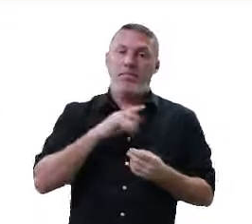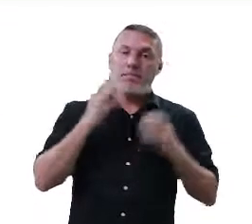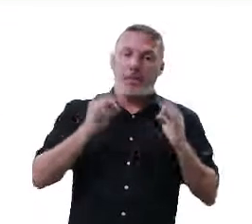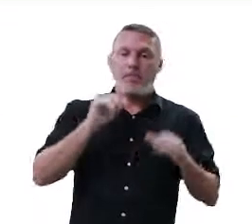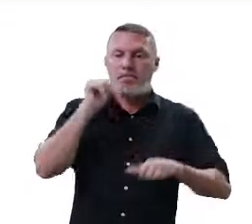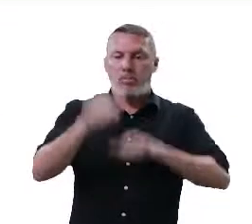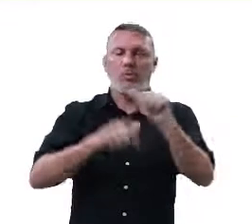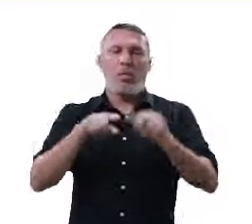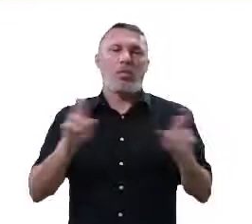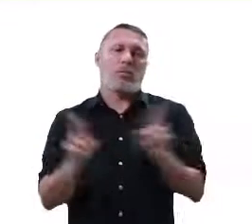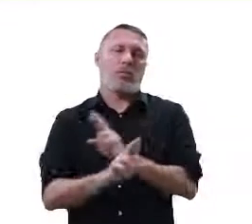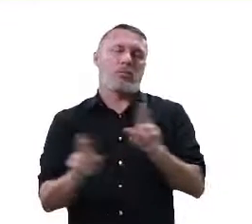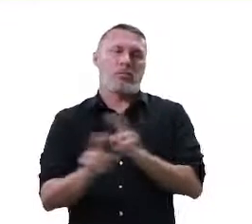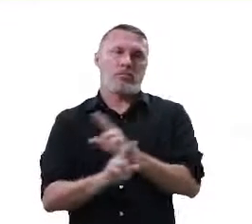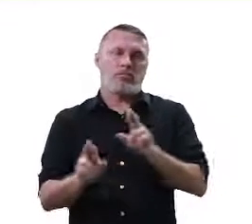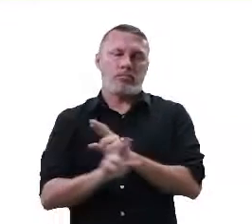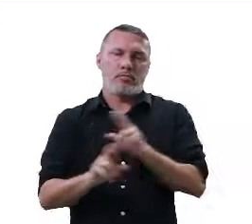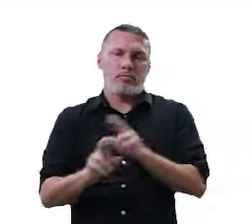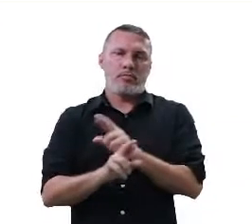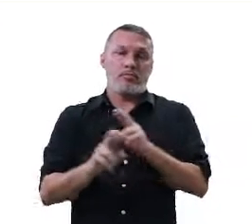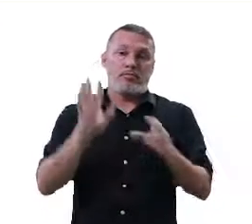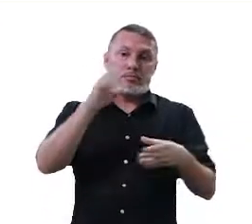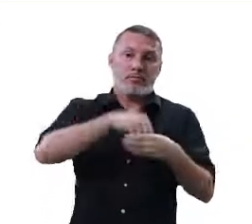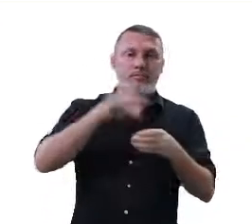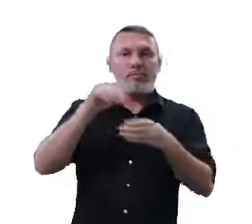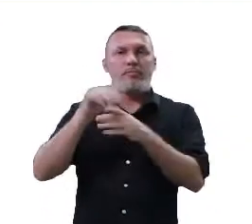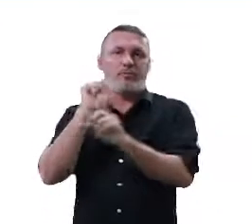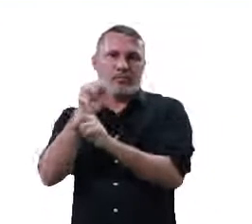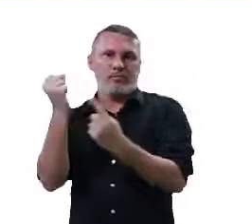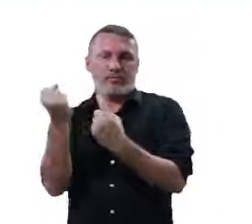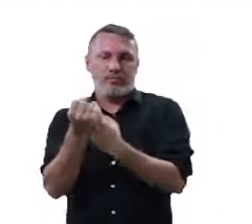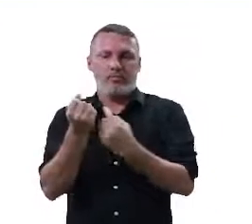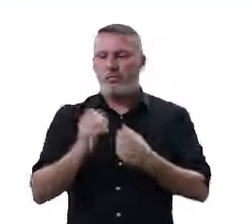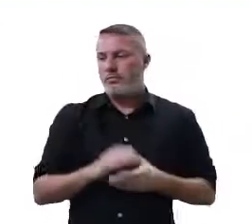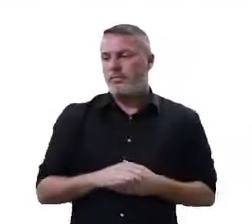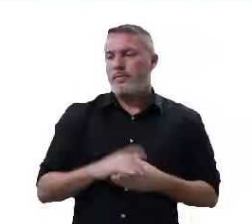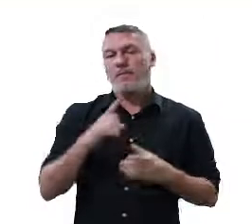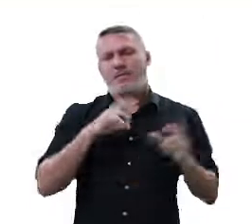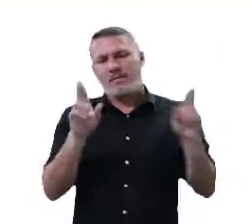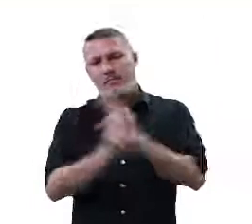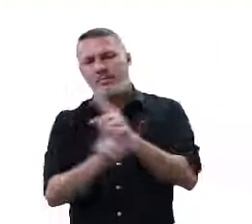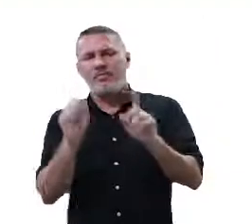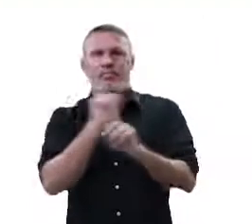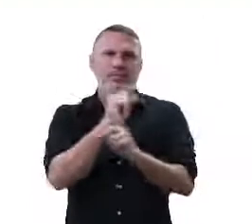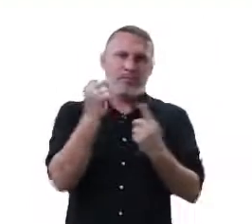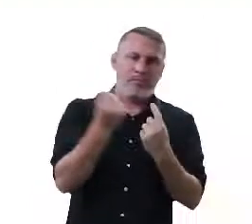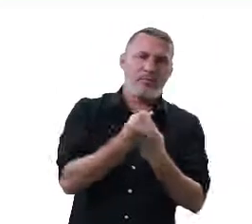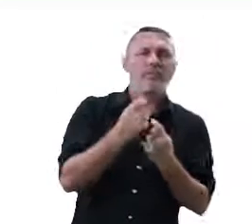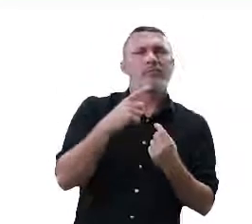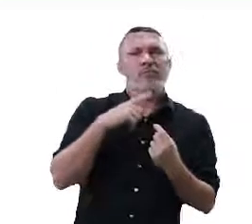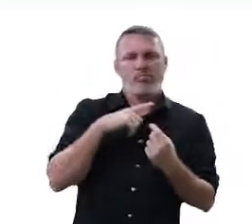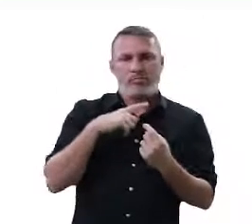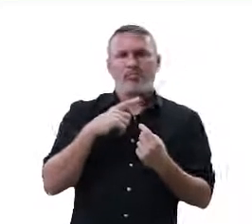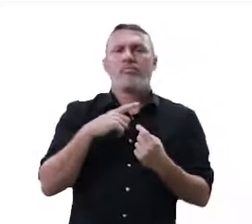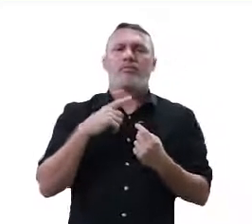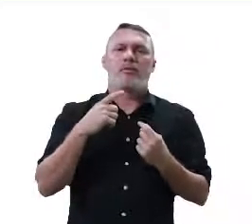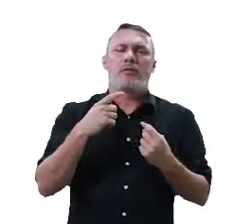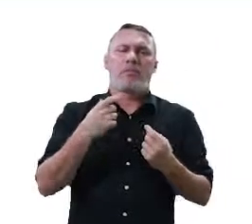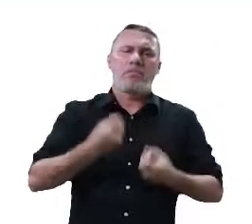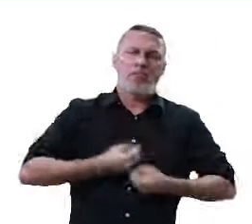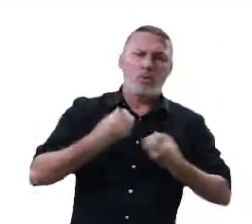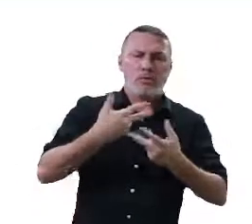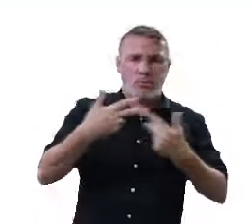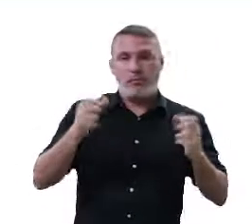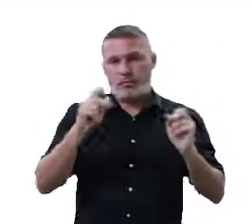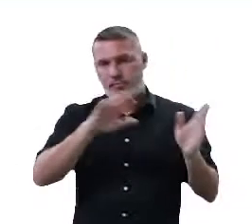uma mudança das relações dentro dessa sociedade, né? Tanto as relações sociais quanto as relações